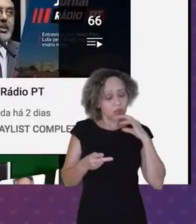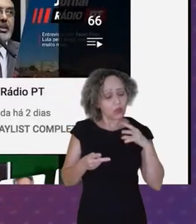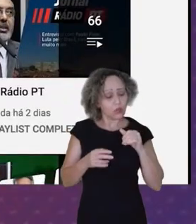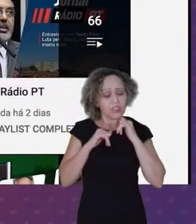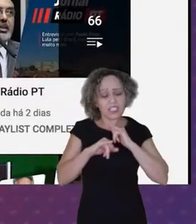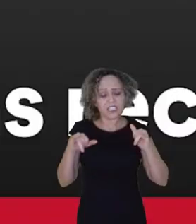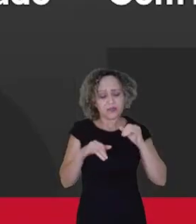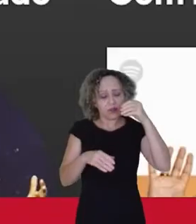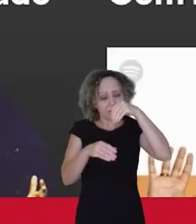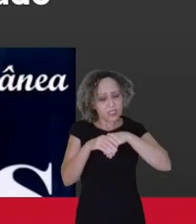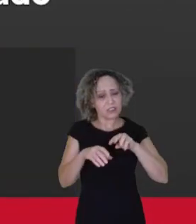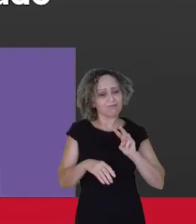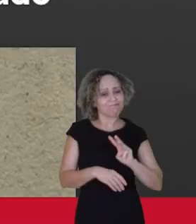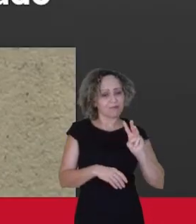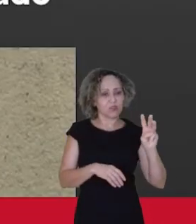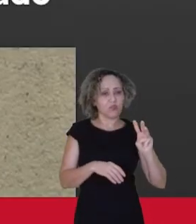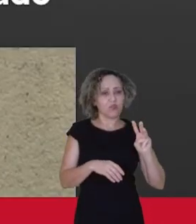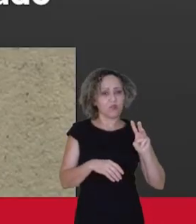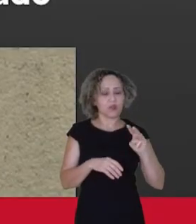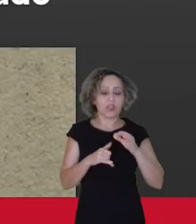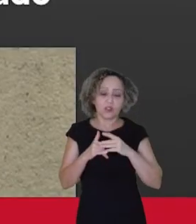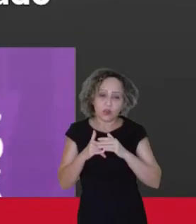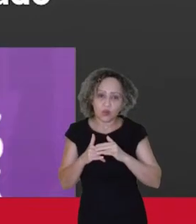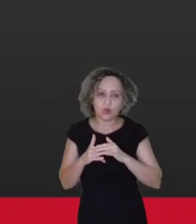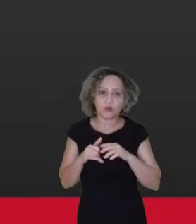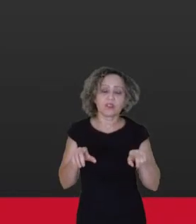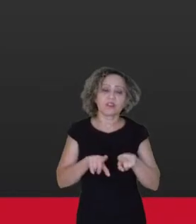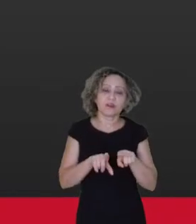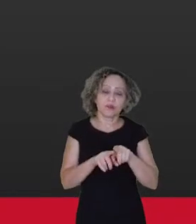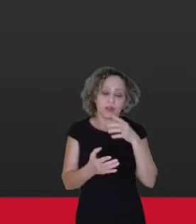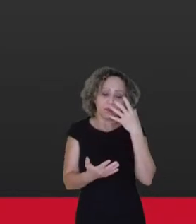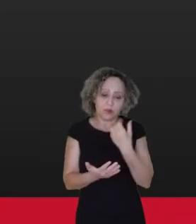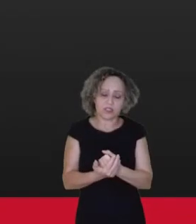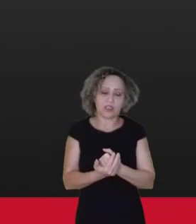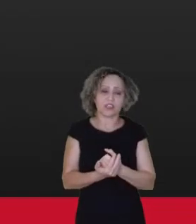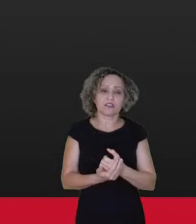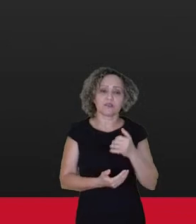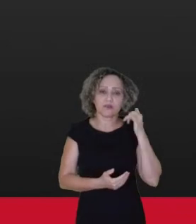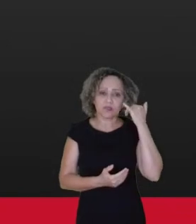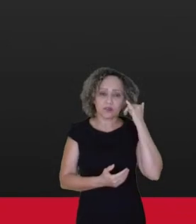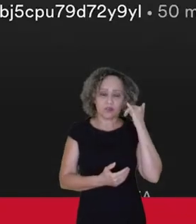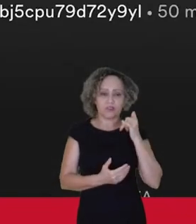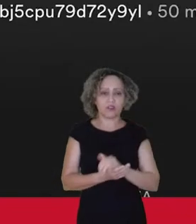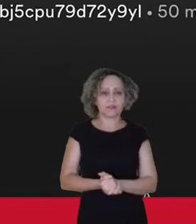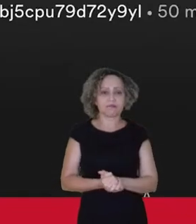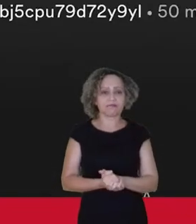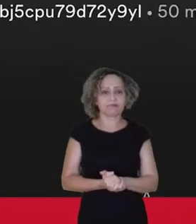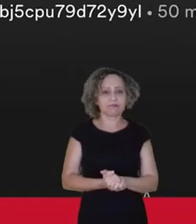canal da TVPP no YouTube e em formato de podcast no Spotify.